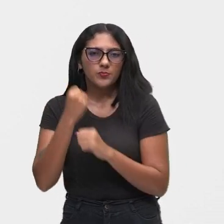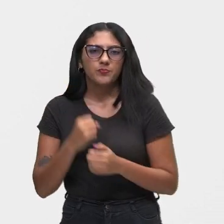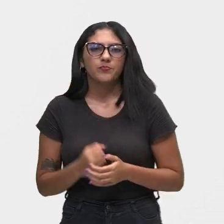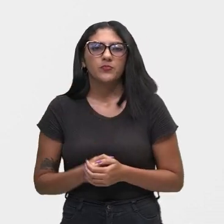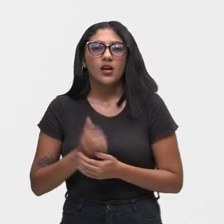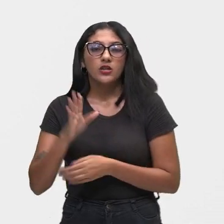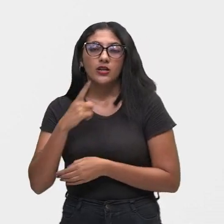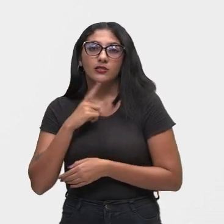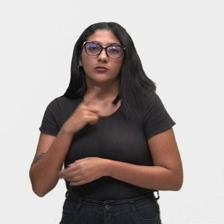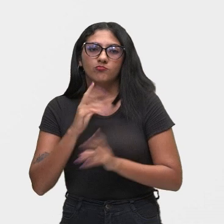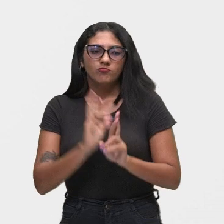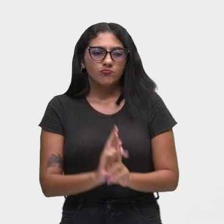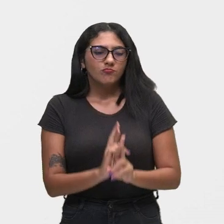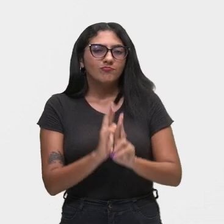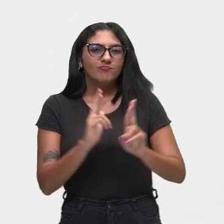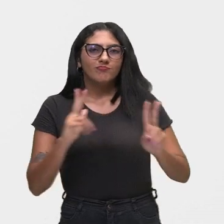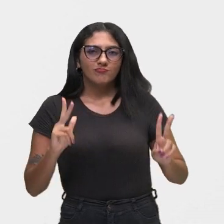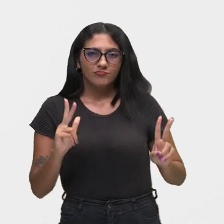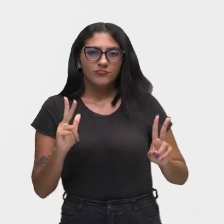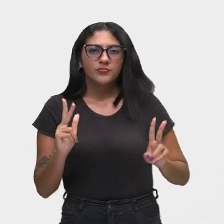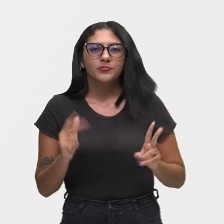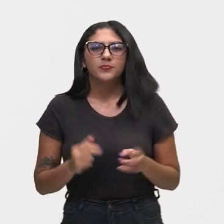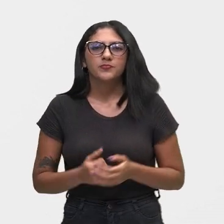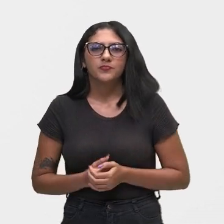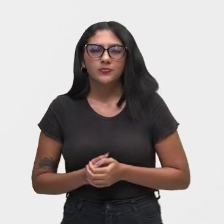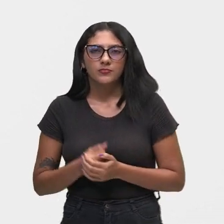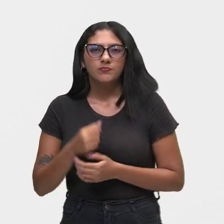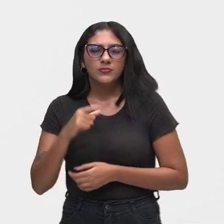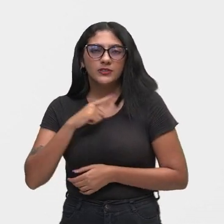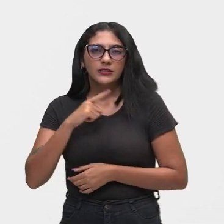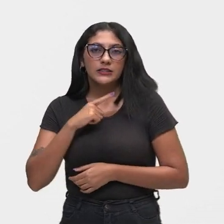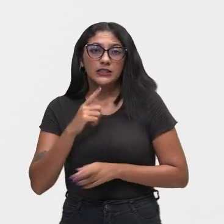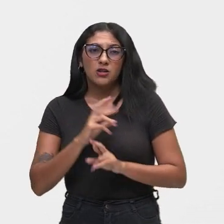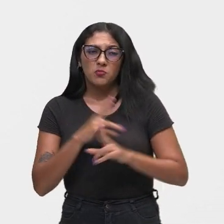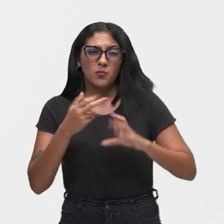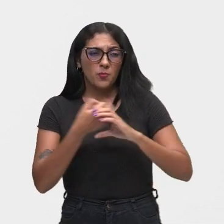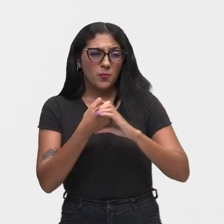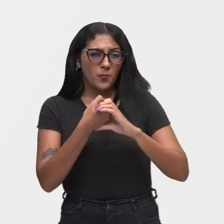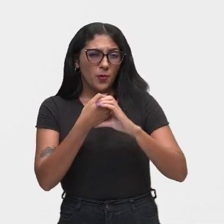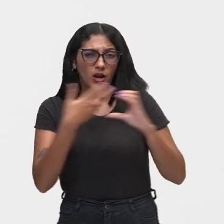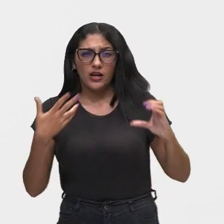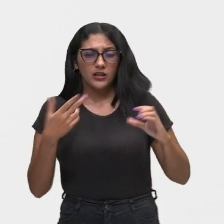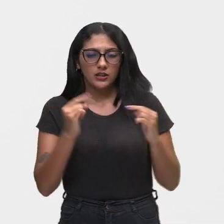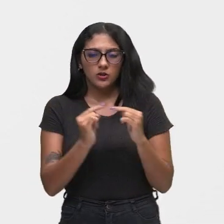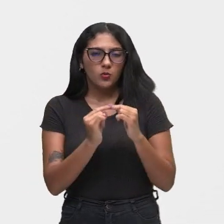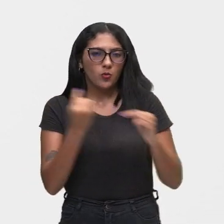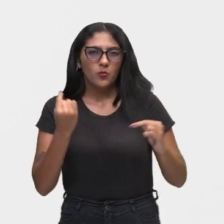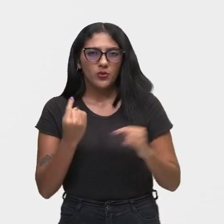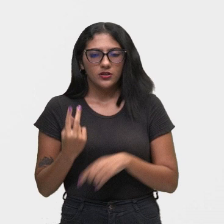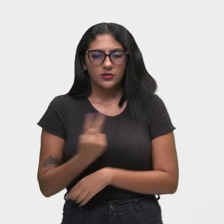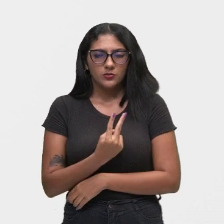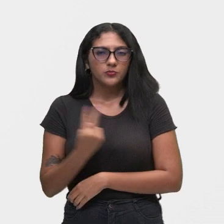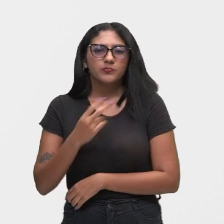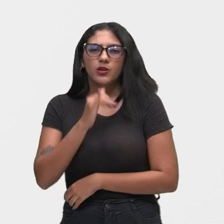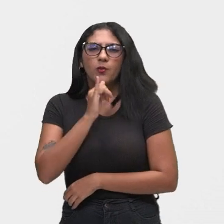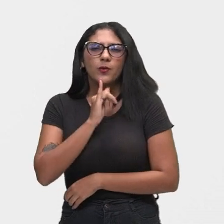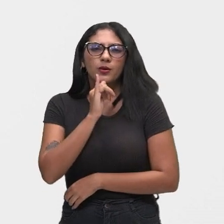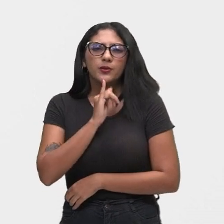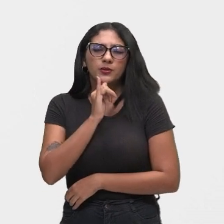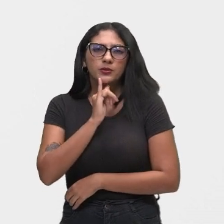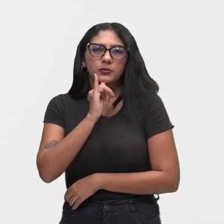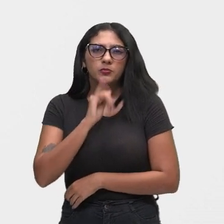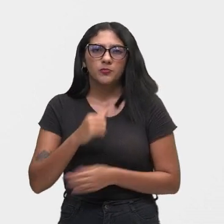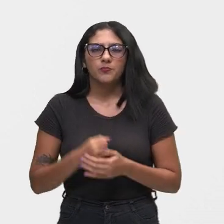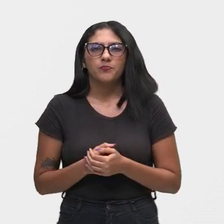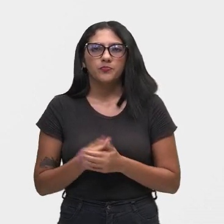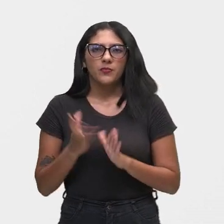uma diferença desse processo, do início e fim desse processo. Então, exemplos disso são os